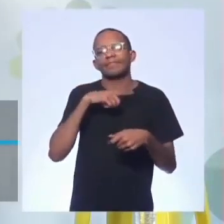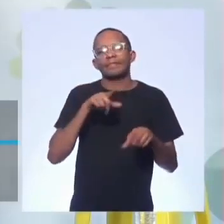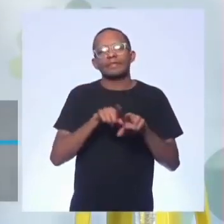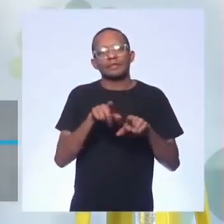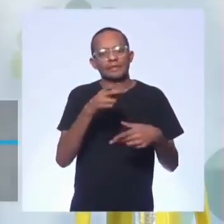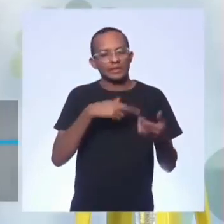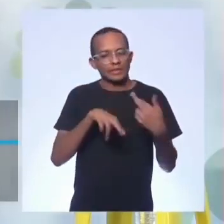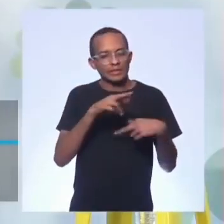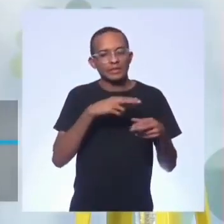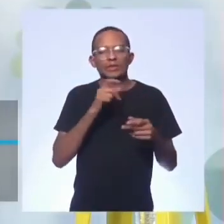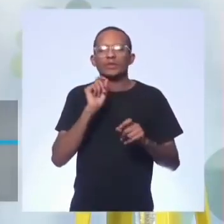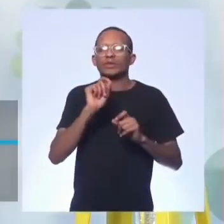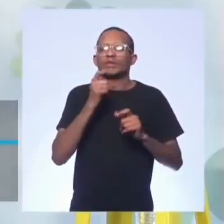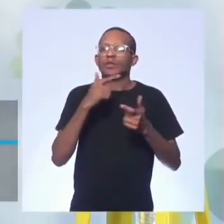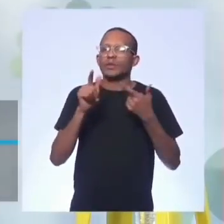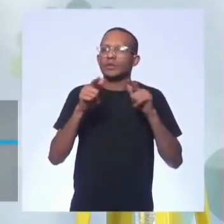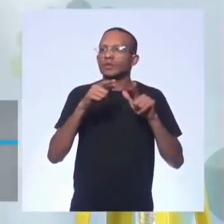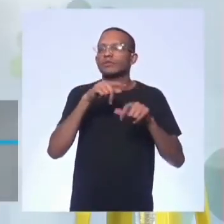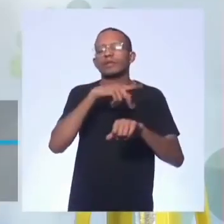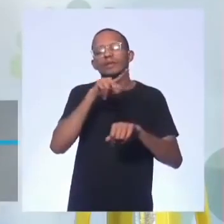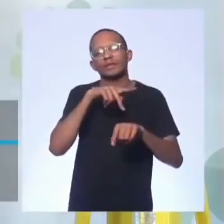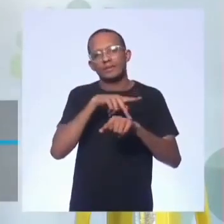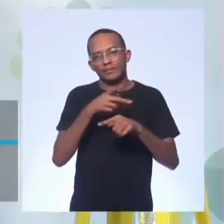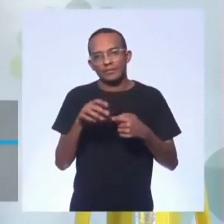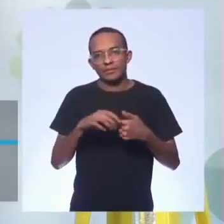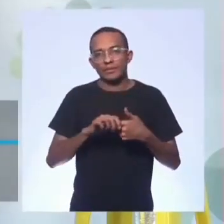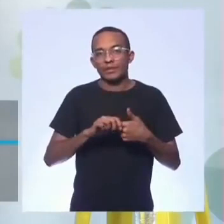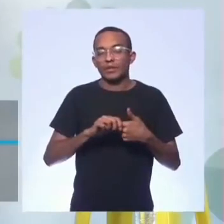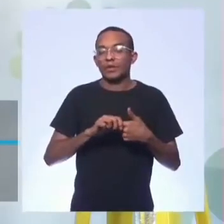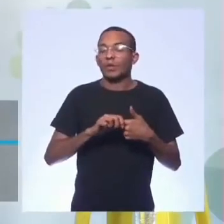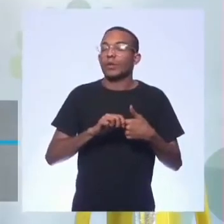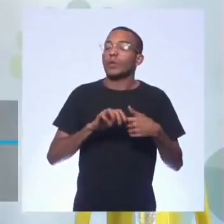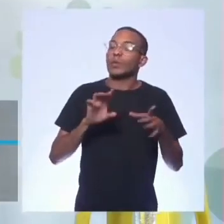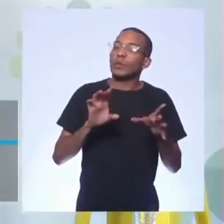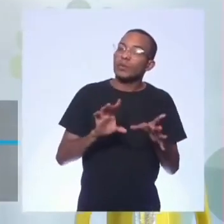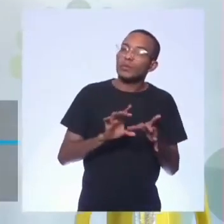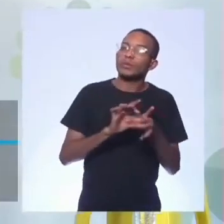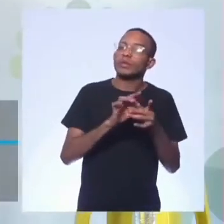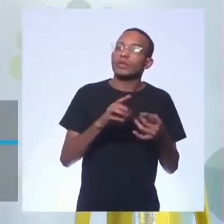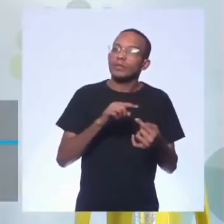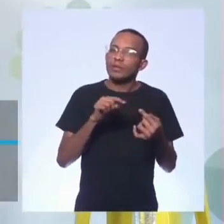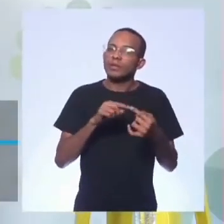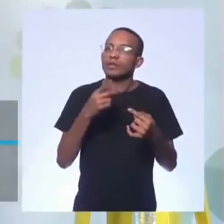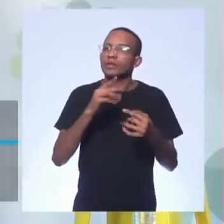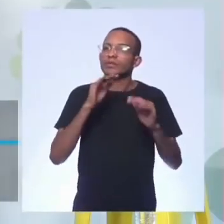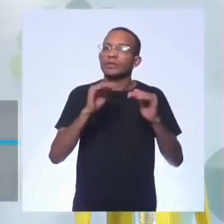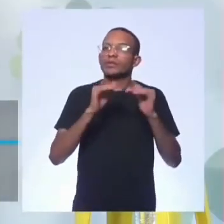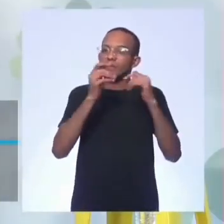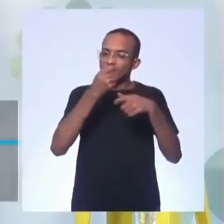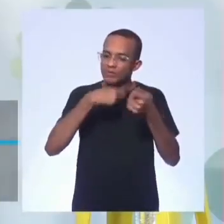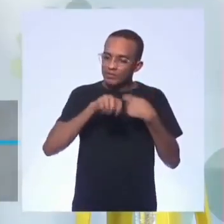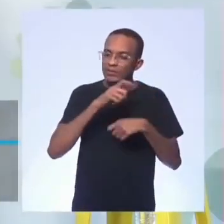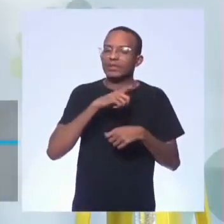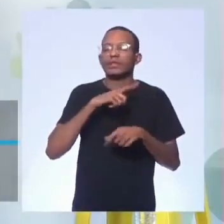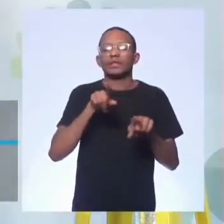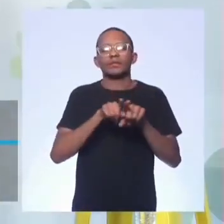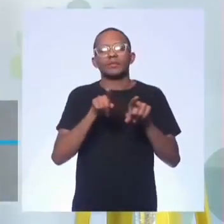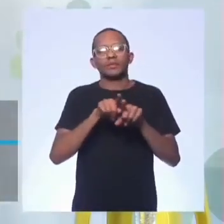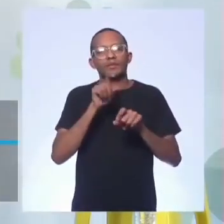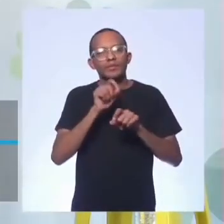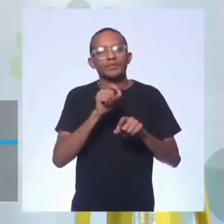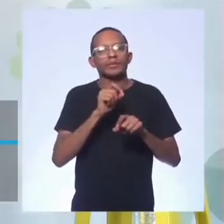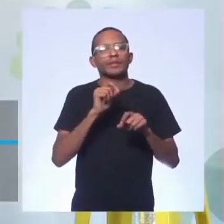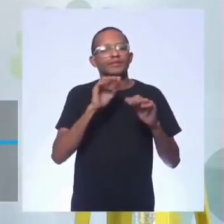em relação a outros países. E unindo essa superioridade econômica, nós vamos ter também